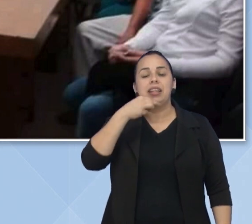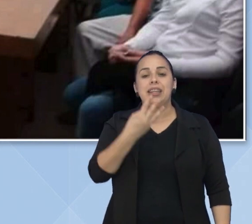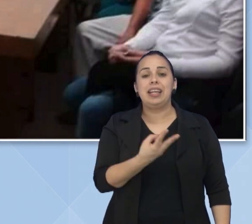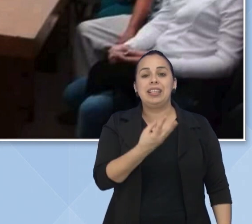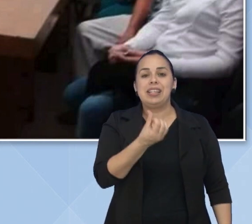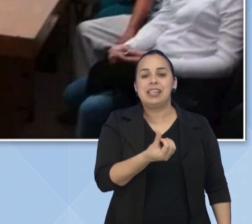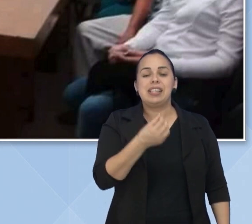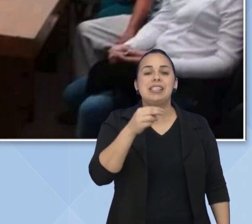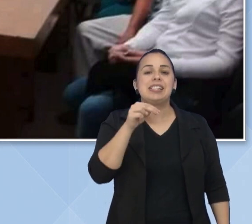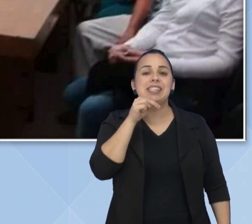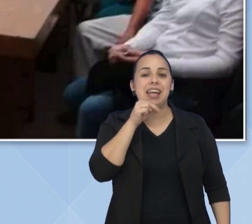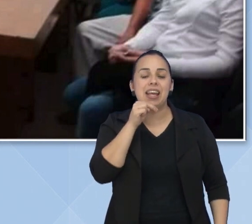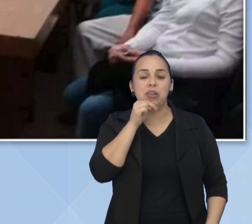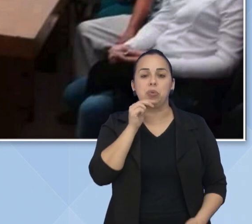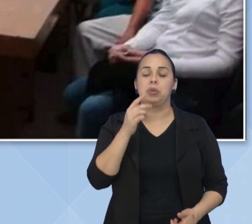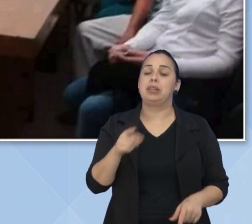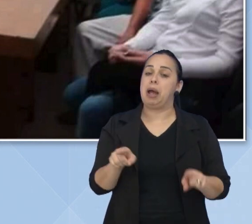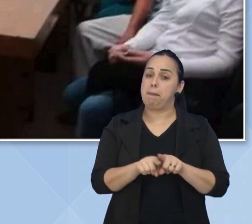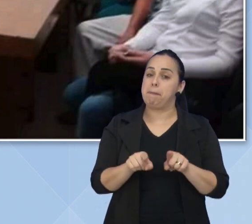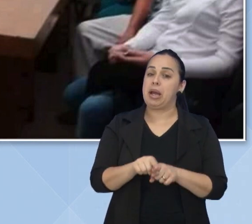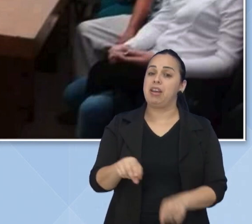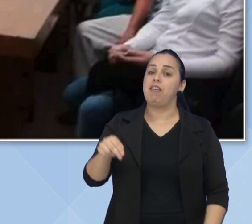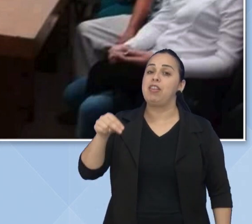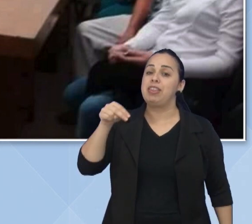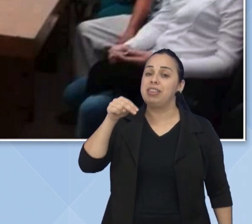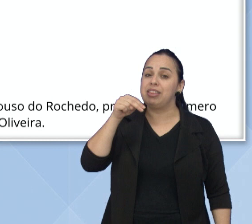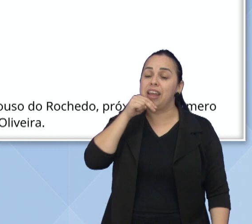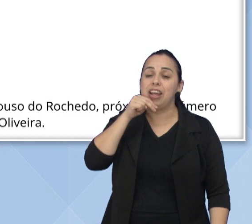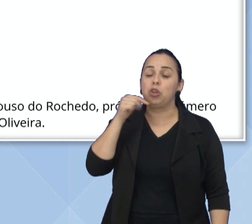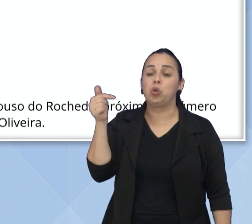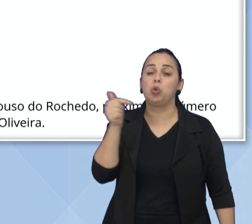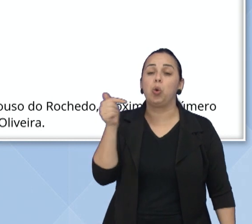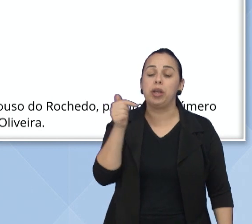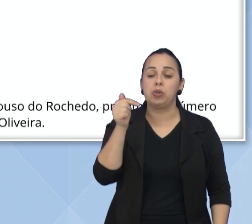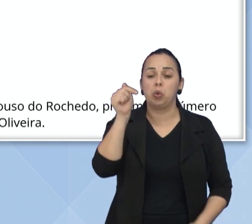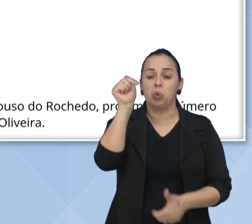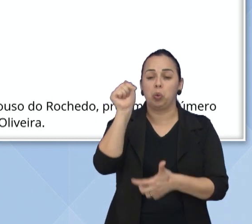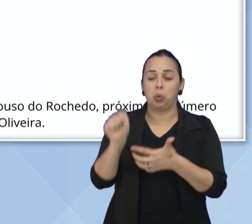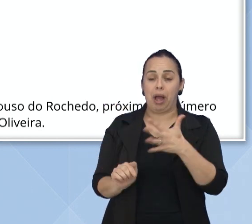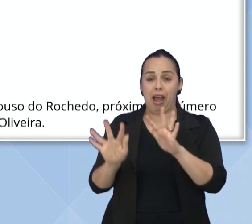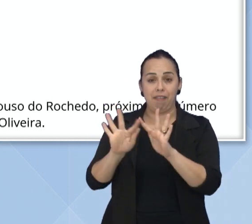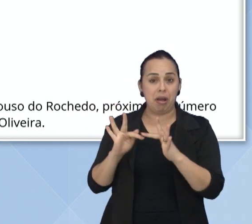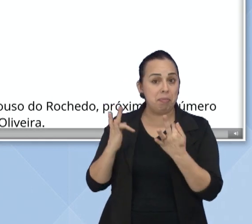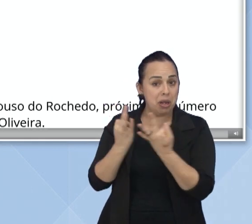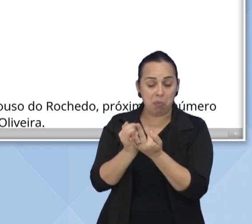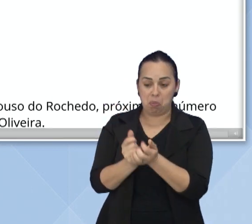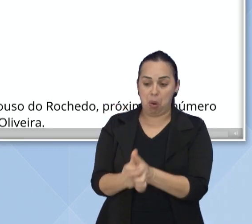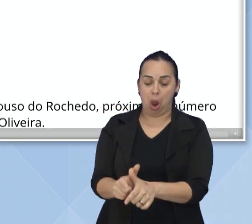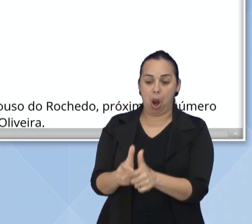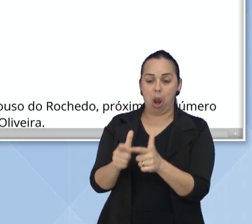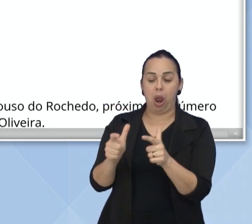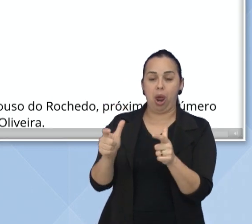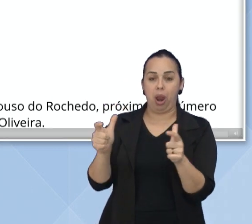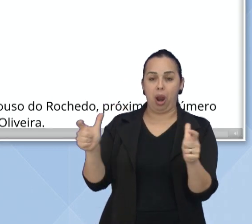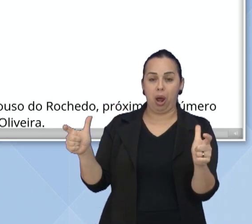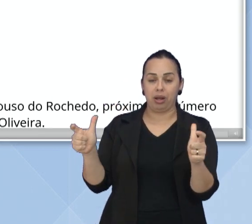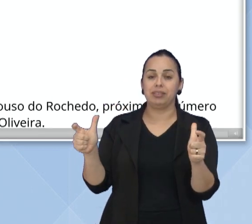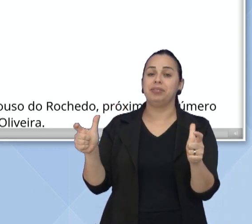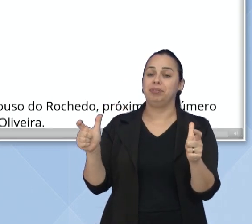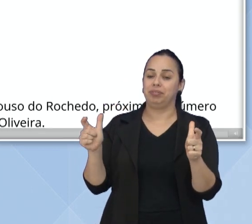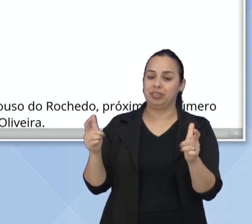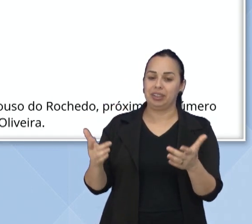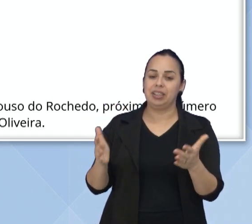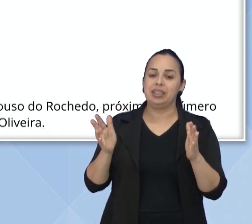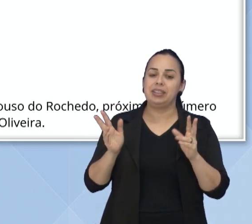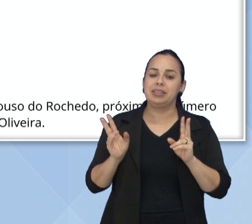muito mais. Ele foi o alicerce de uma família numerosa que cresceu sob seus cuidados e valores.